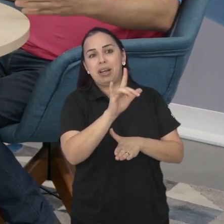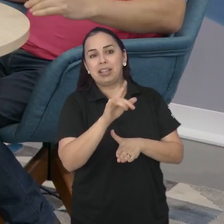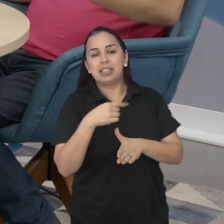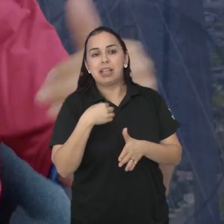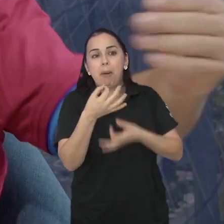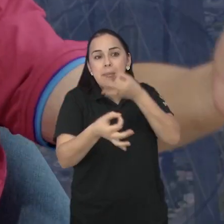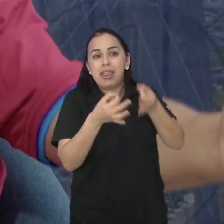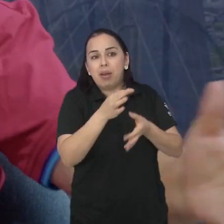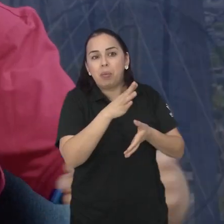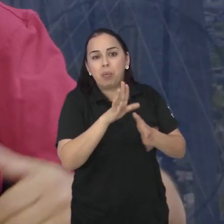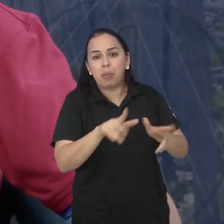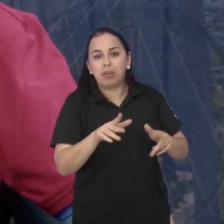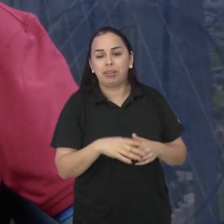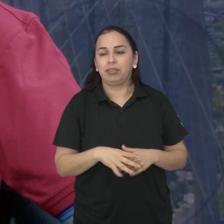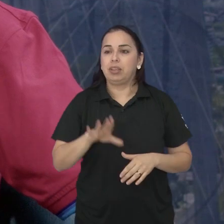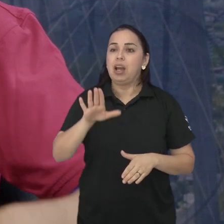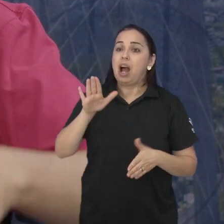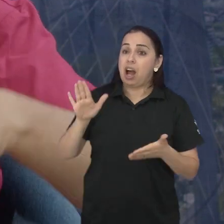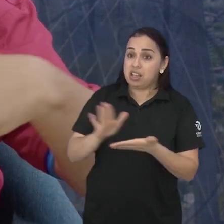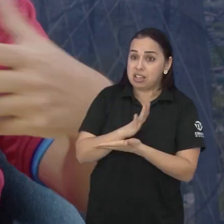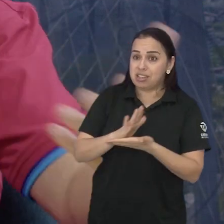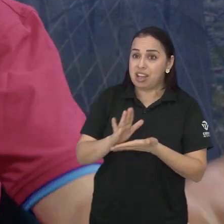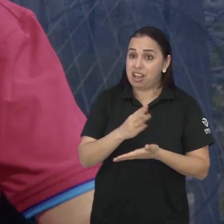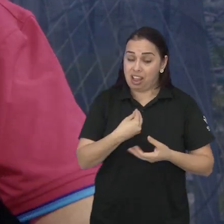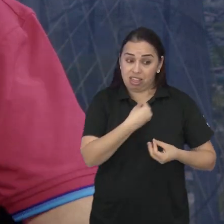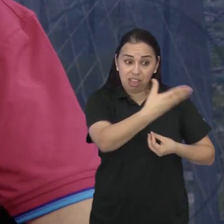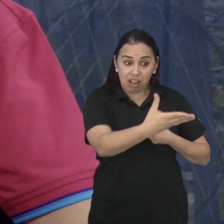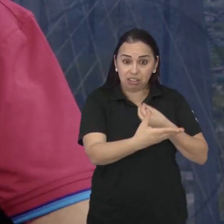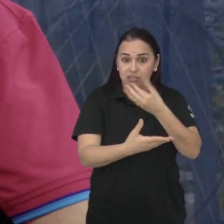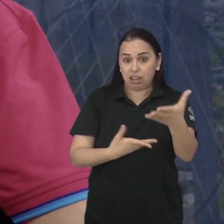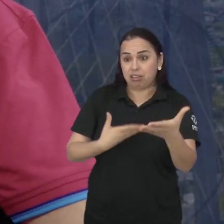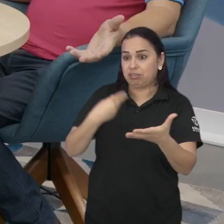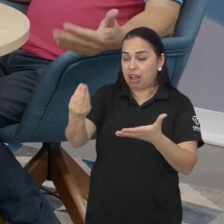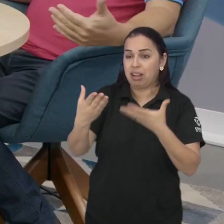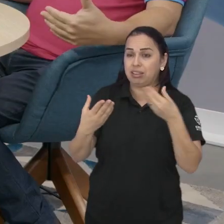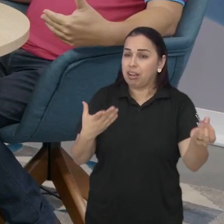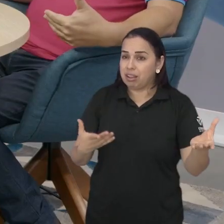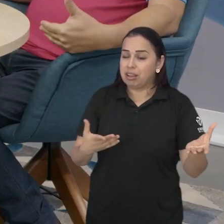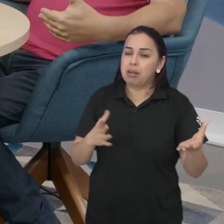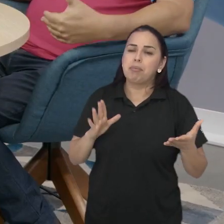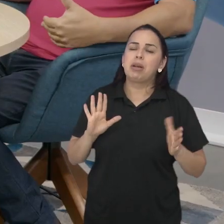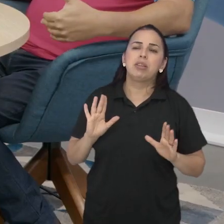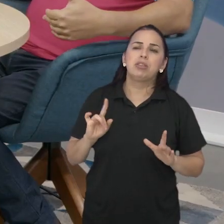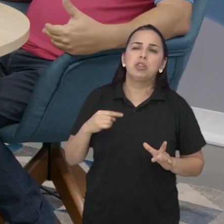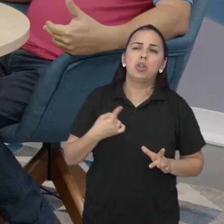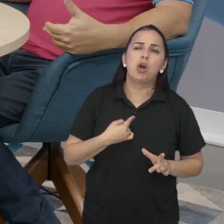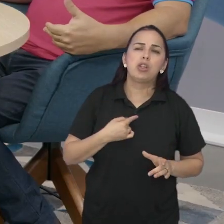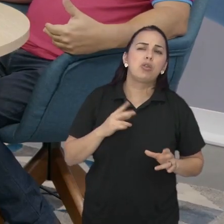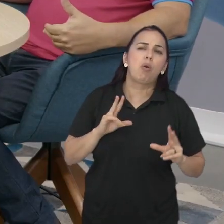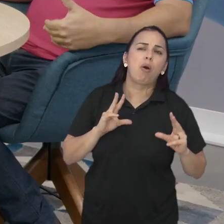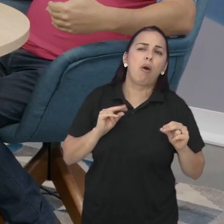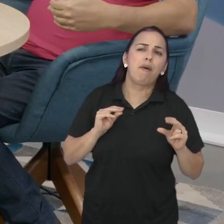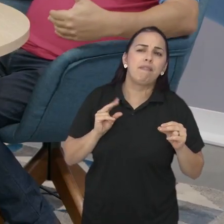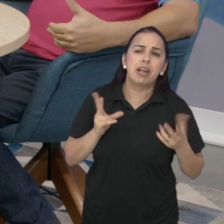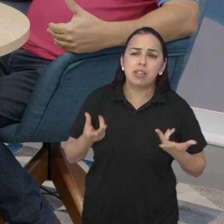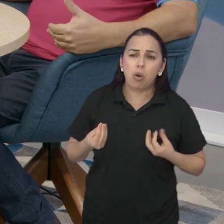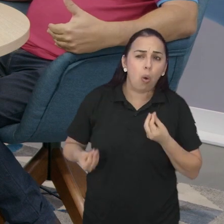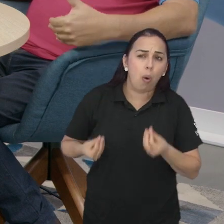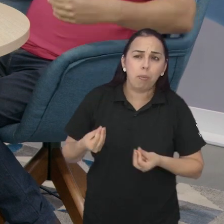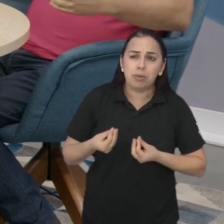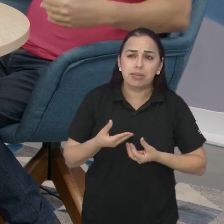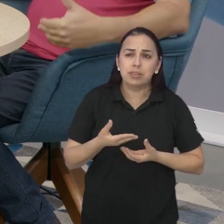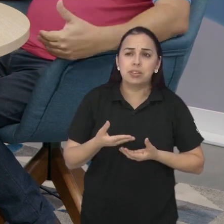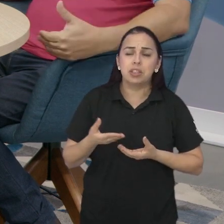no outro dia, ele passa para ele divide, ele é solidário. Mas como que a gente dialoga isso enquanto